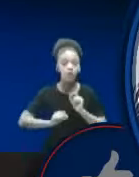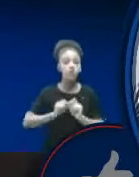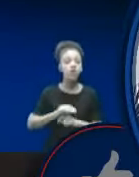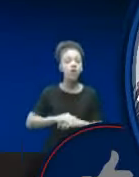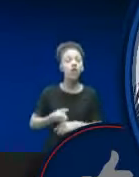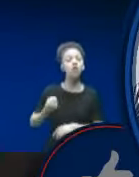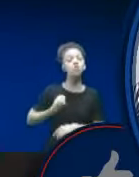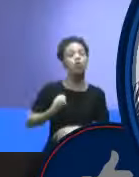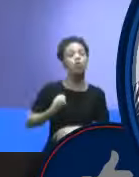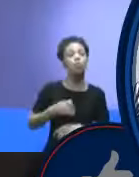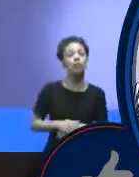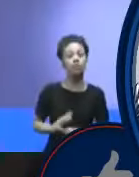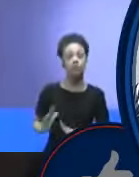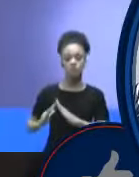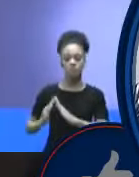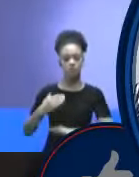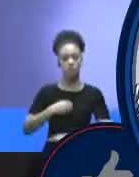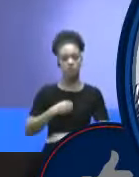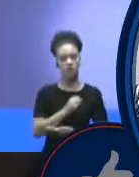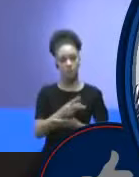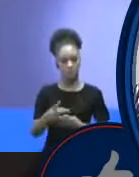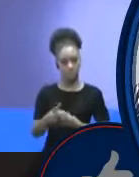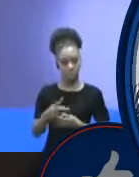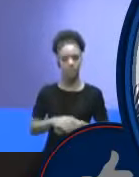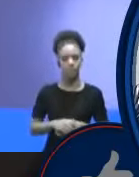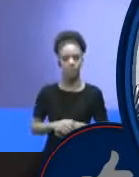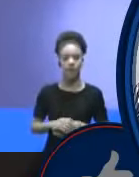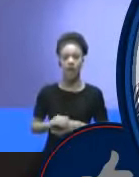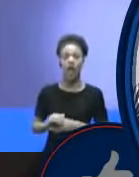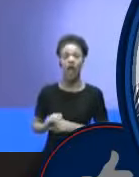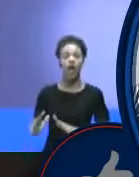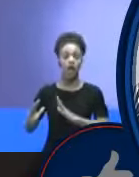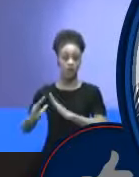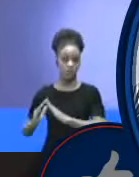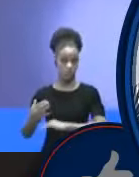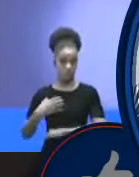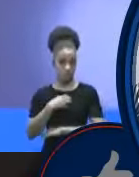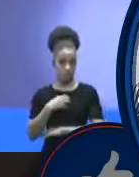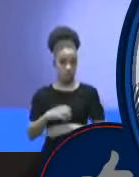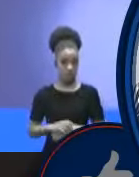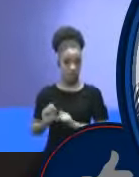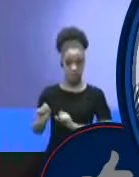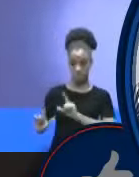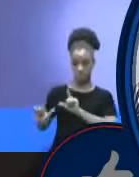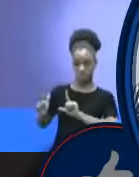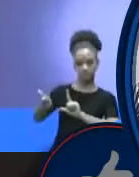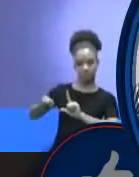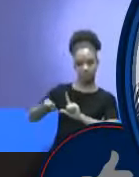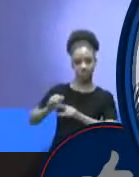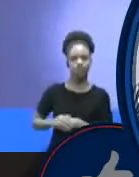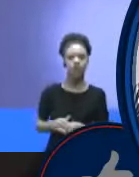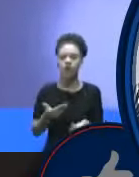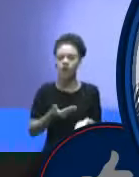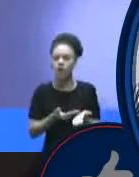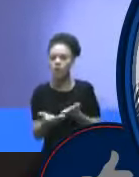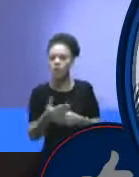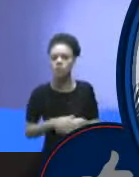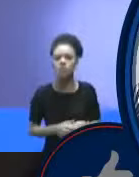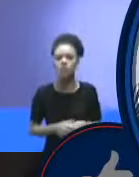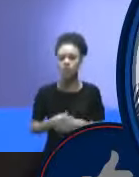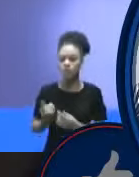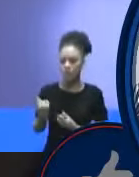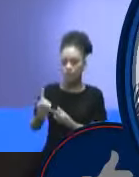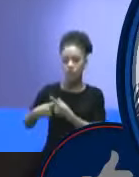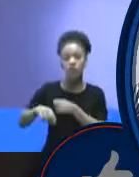dos números do Casas Bahia Play. Casas Bahia Play foi uma das nossas iniciativas mais recentes de evolução